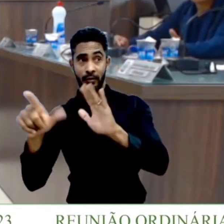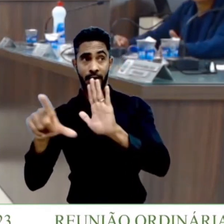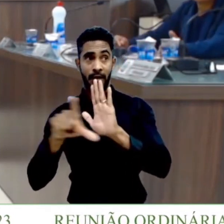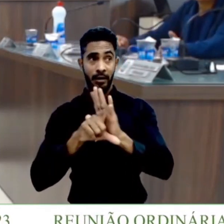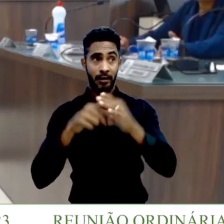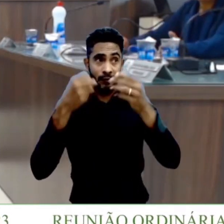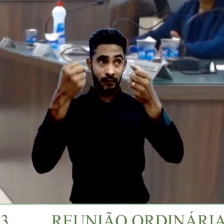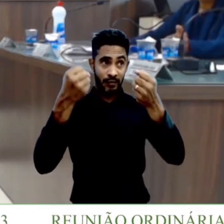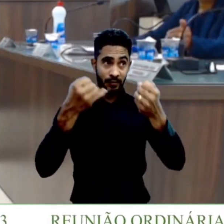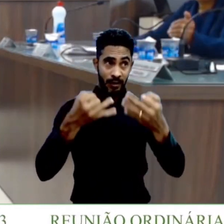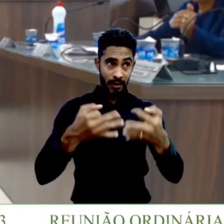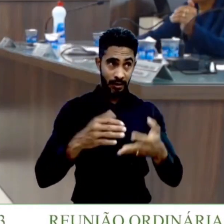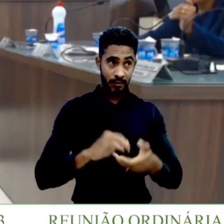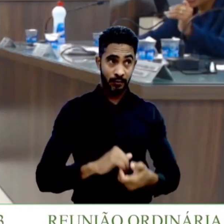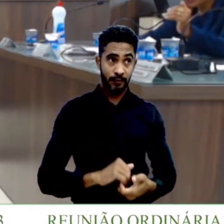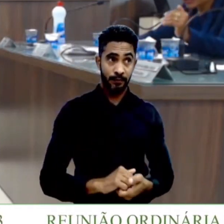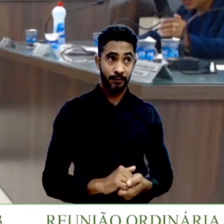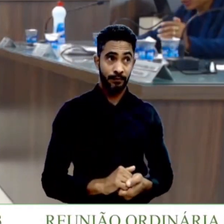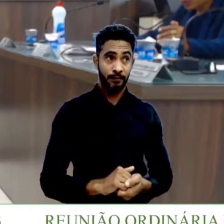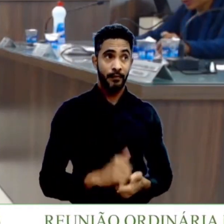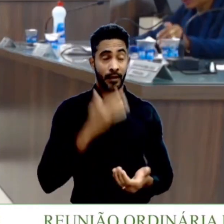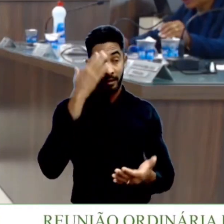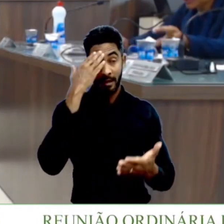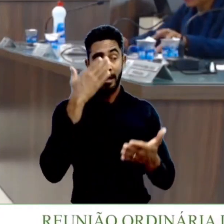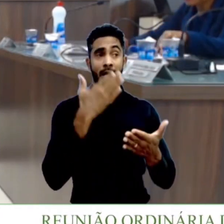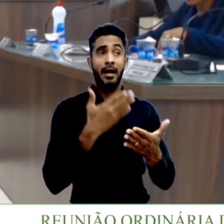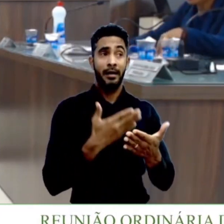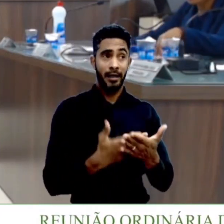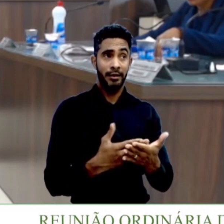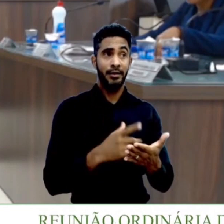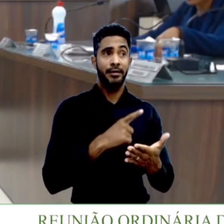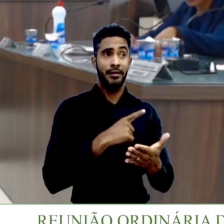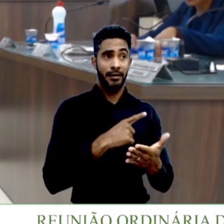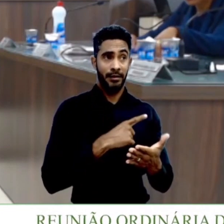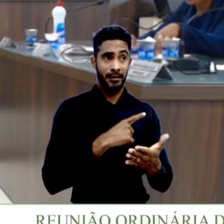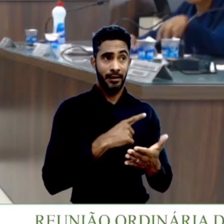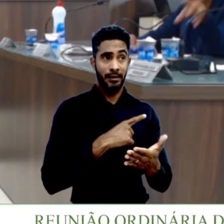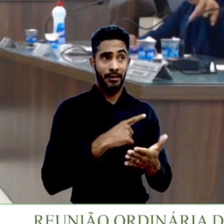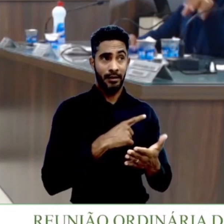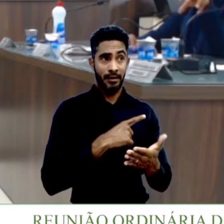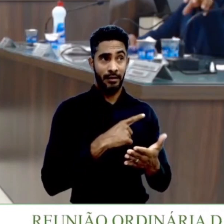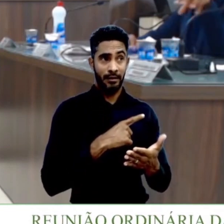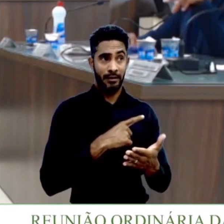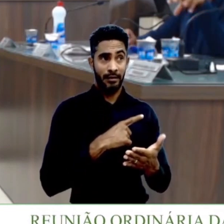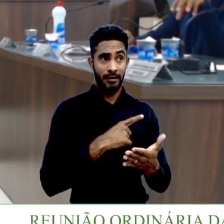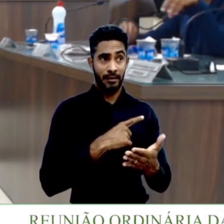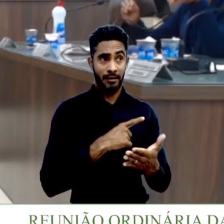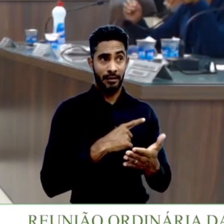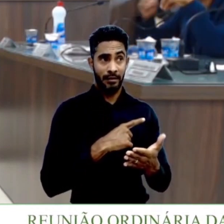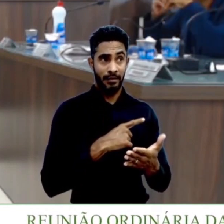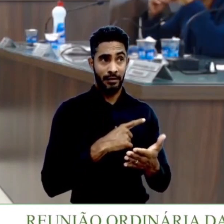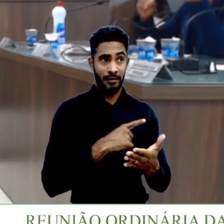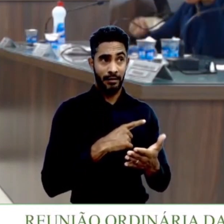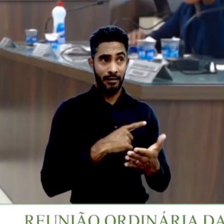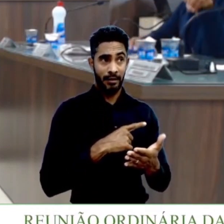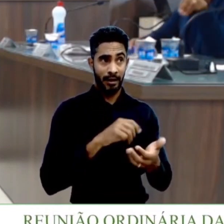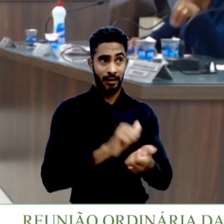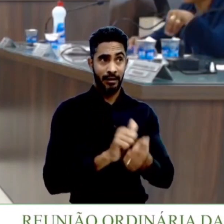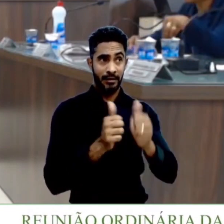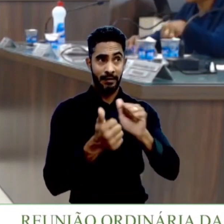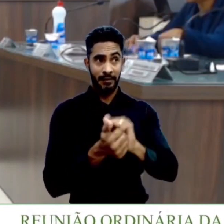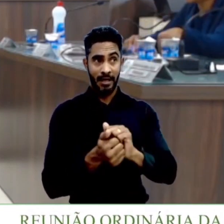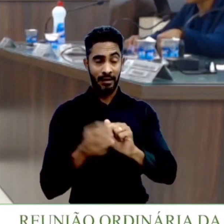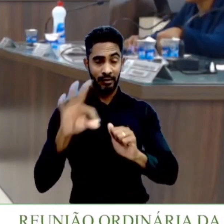estou dizendo, né? É, acredito eu, tem lá também o caso das, não só desses, os casos readaptados em todas